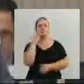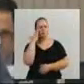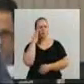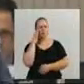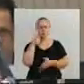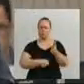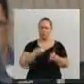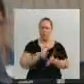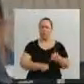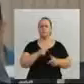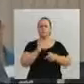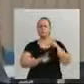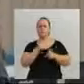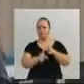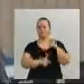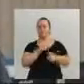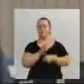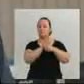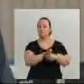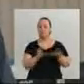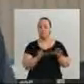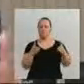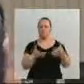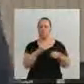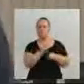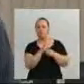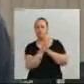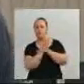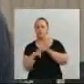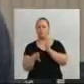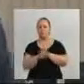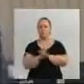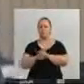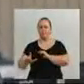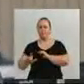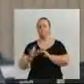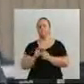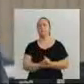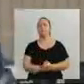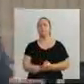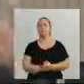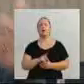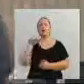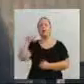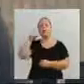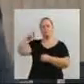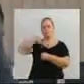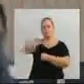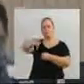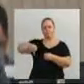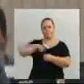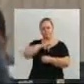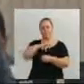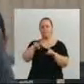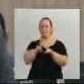trabalho em prol de várias comunidades e bairros da nossa cidade, em ruas como Iona Radles, no Paço Manso, que também